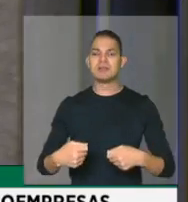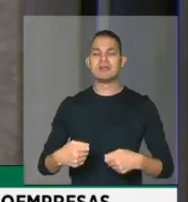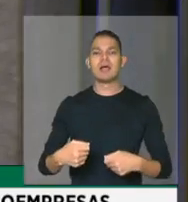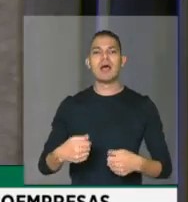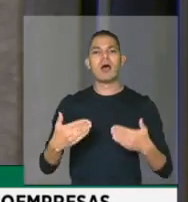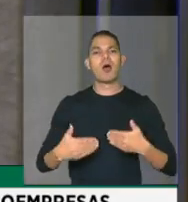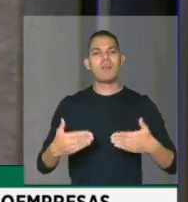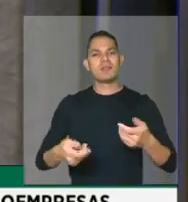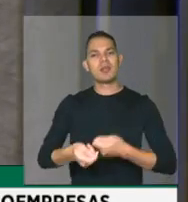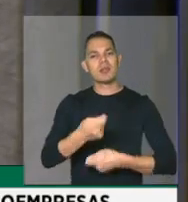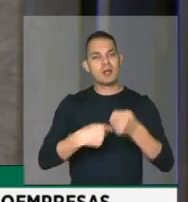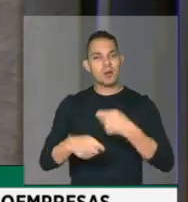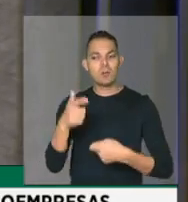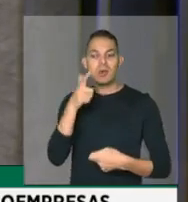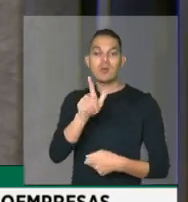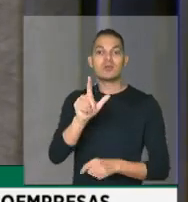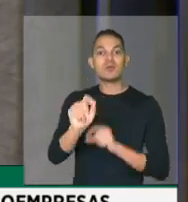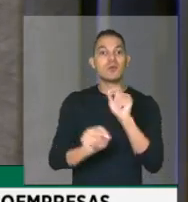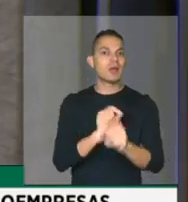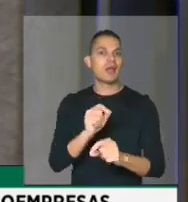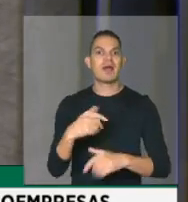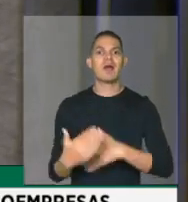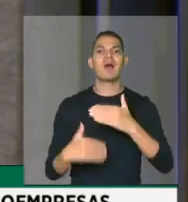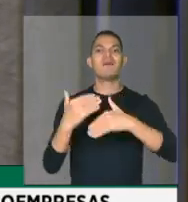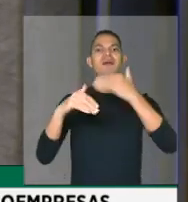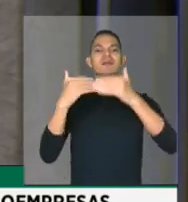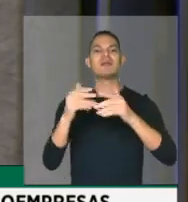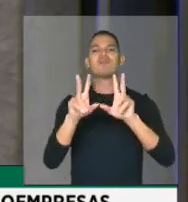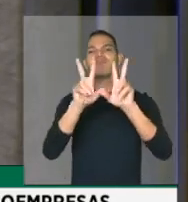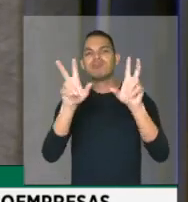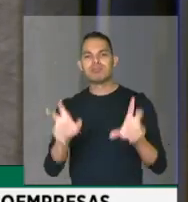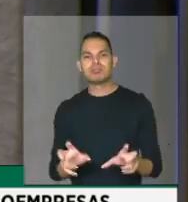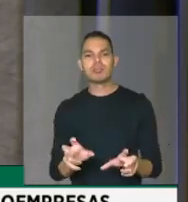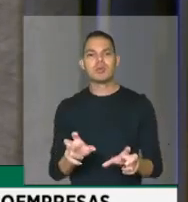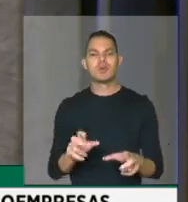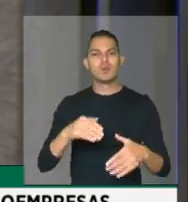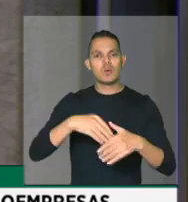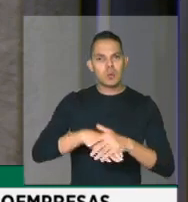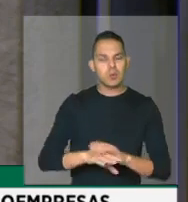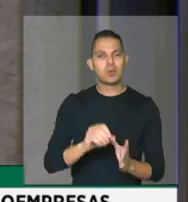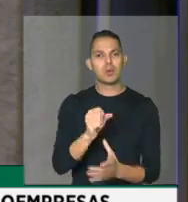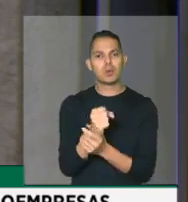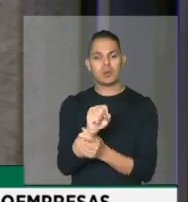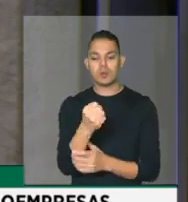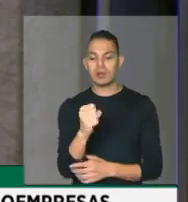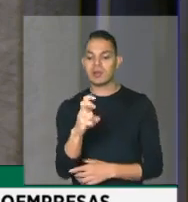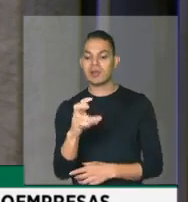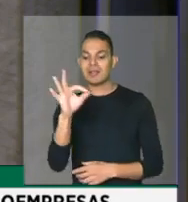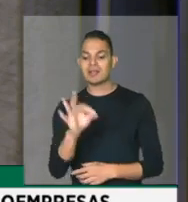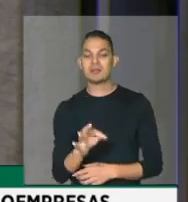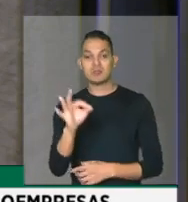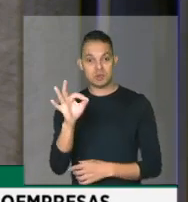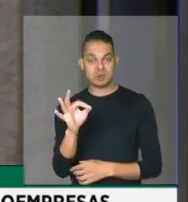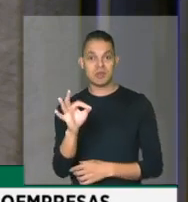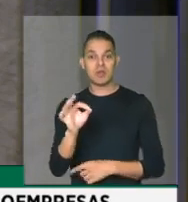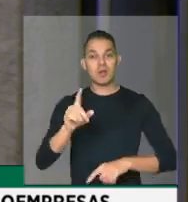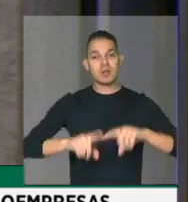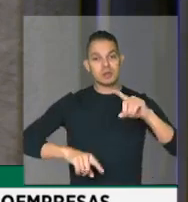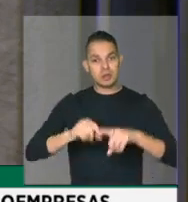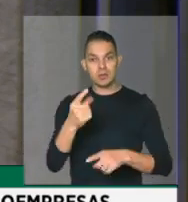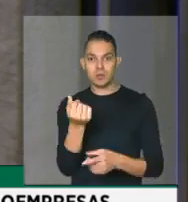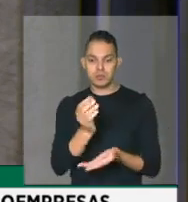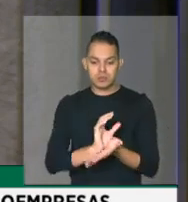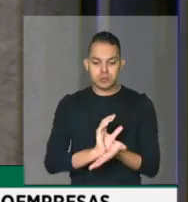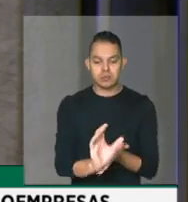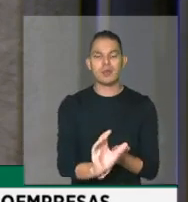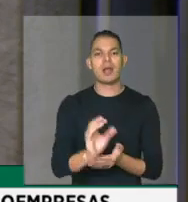da Economia, que conseguiu avançar na questão do fundo garantidor, colocando 85% aí de recursos da